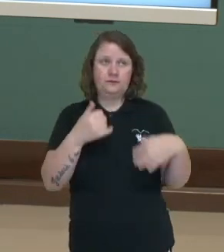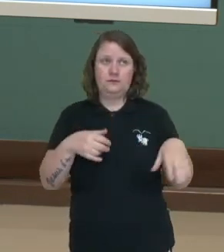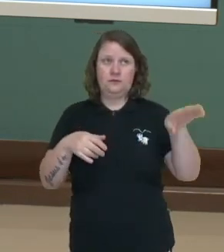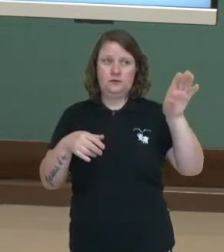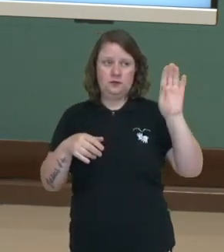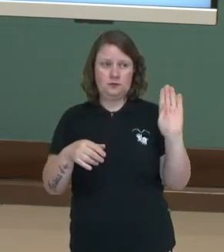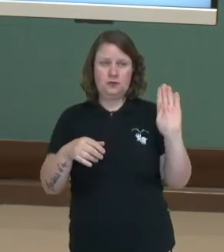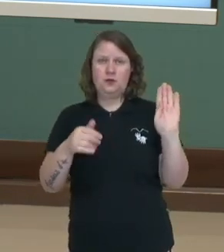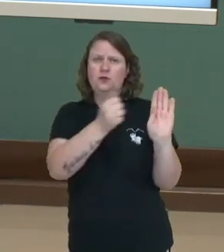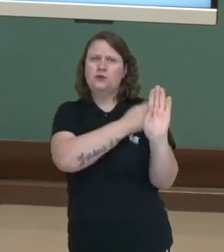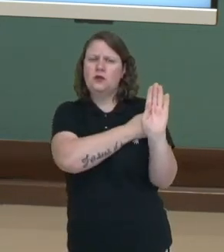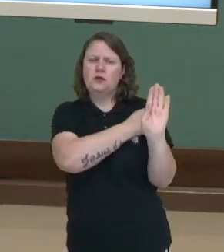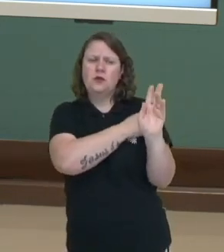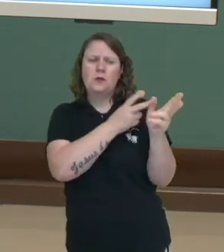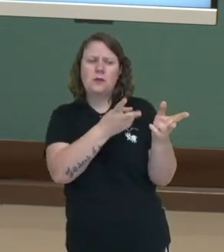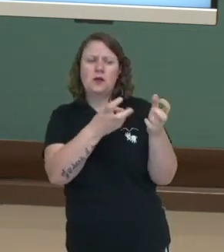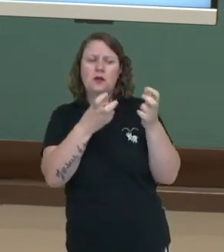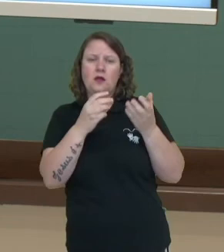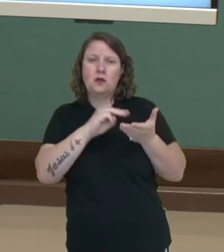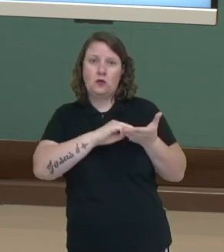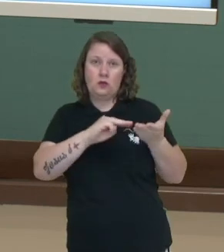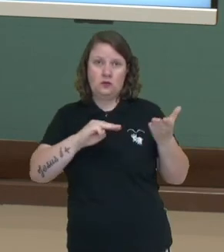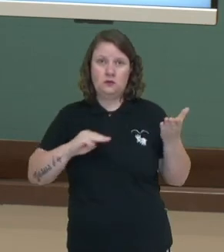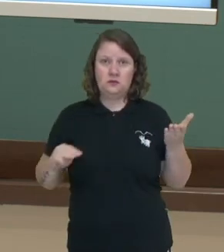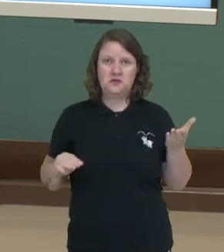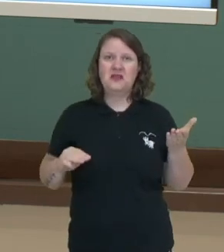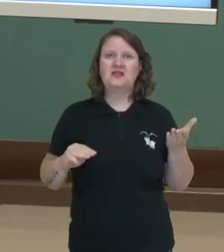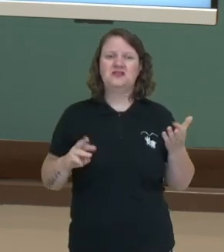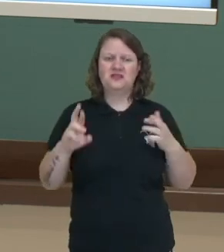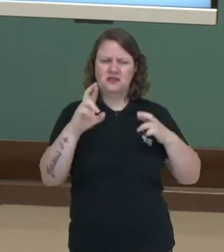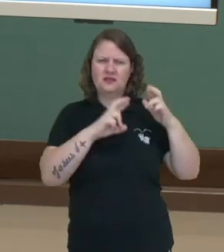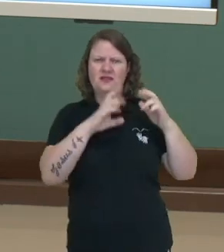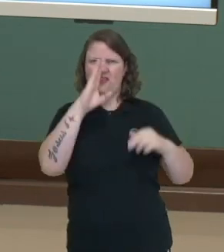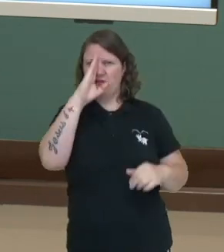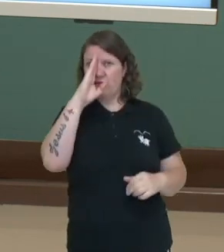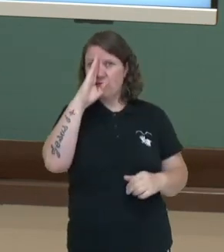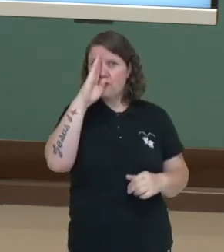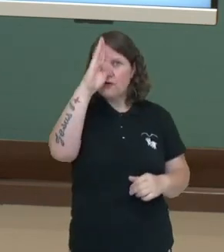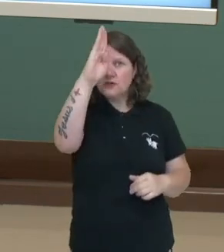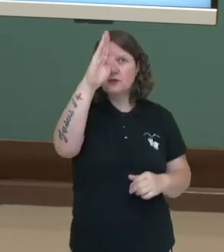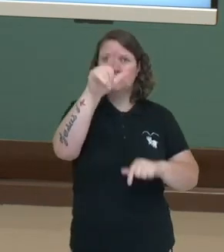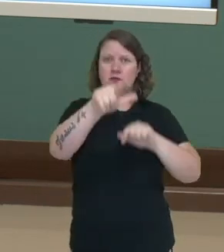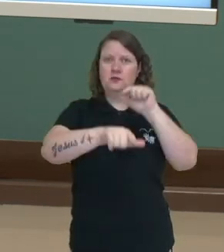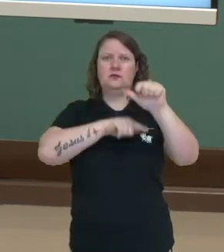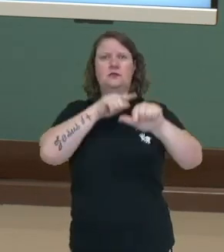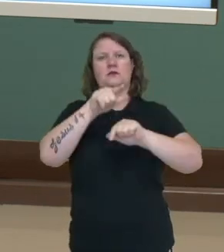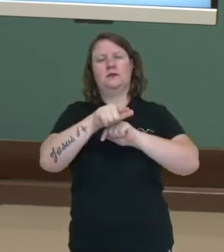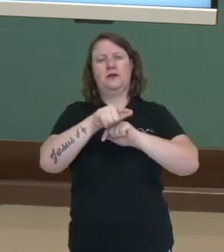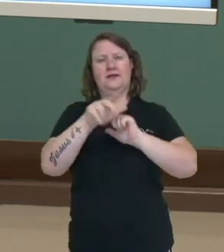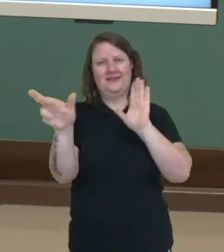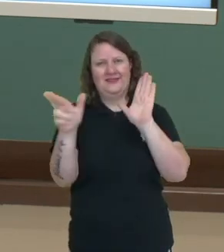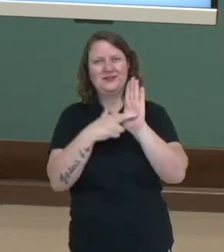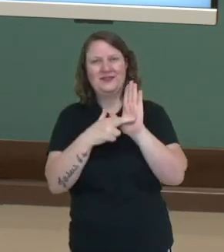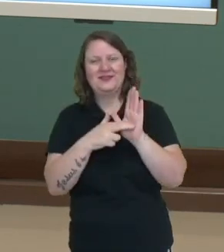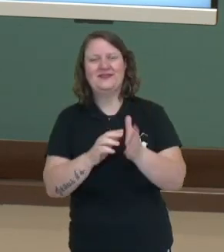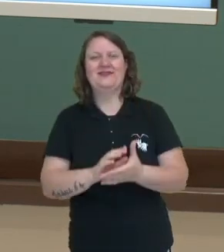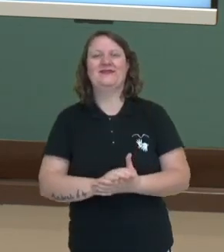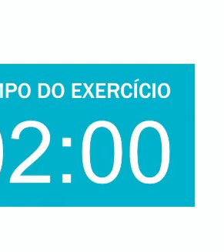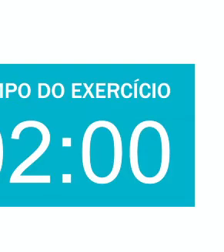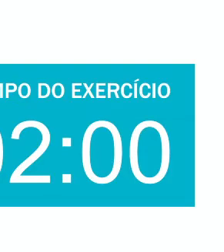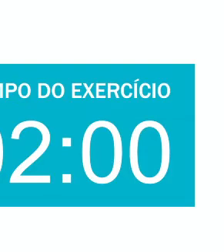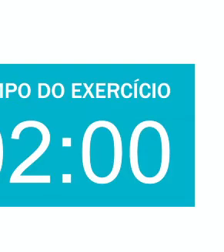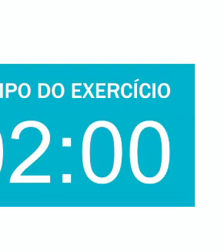alunos perceberam que o método de checagem era essencial ao trabalho. Responda.